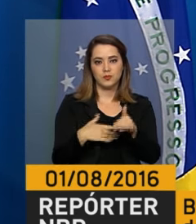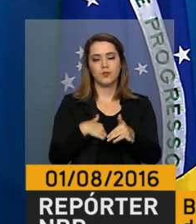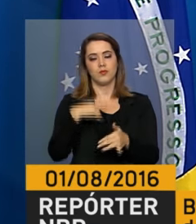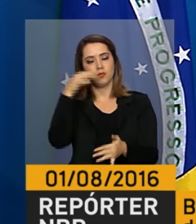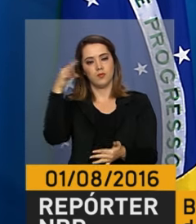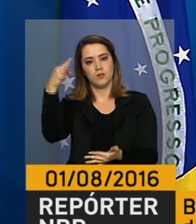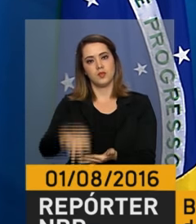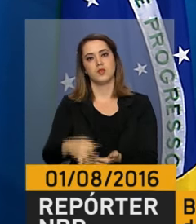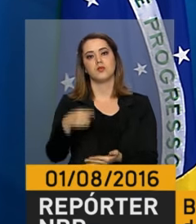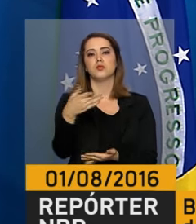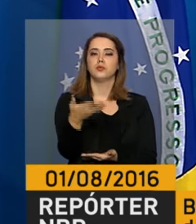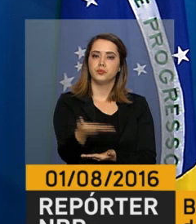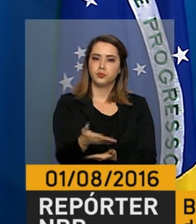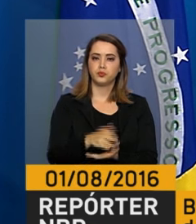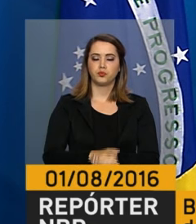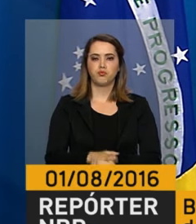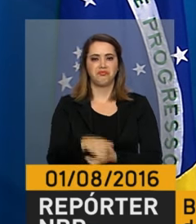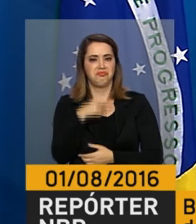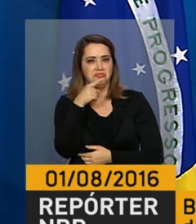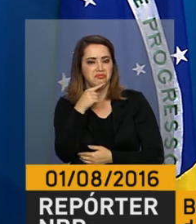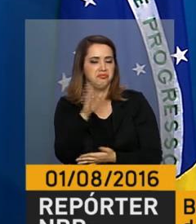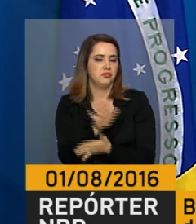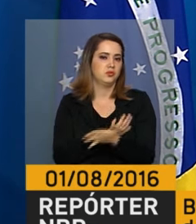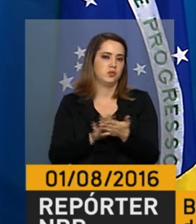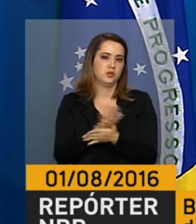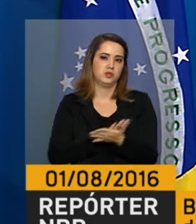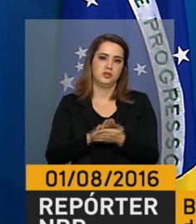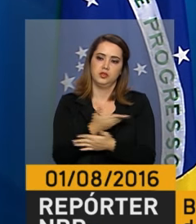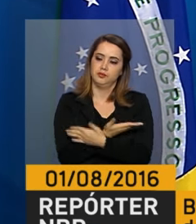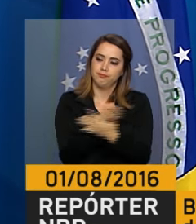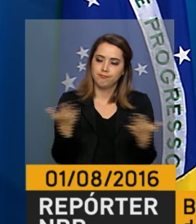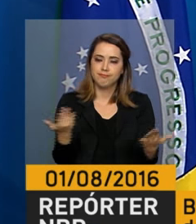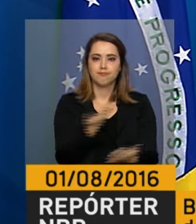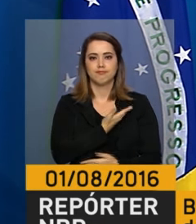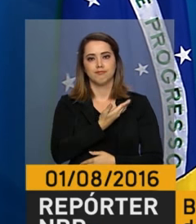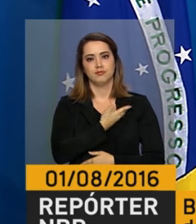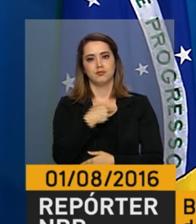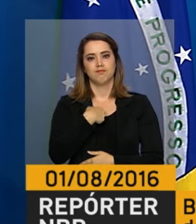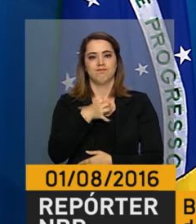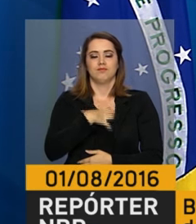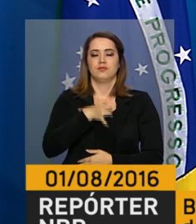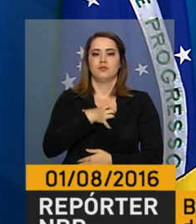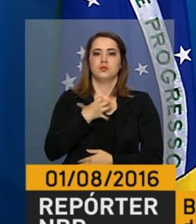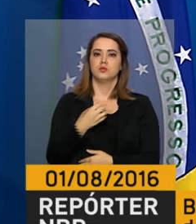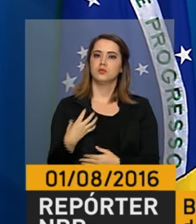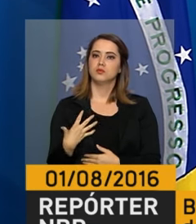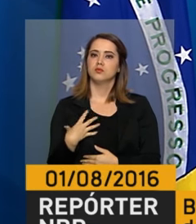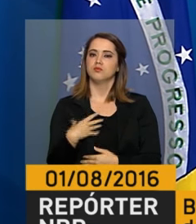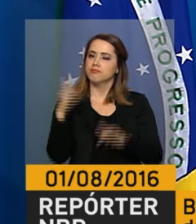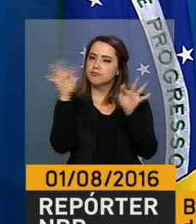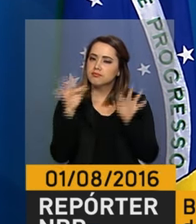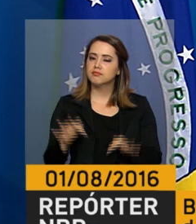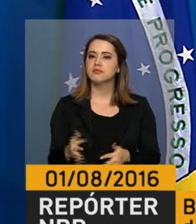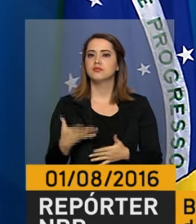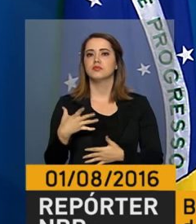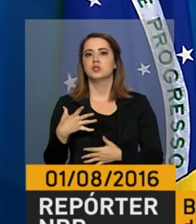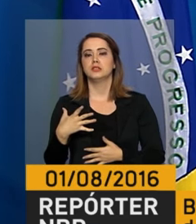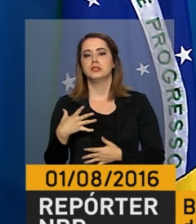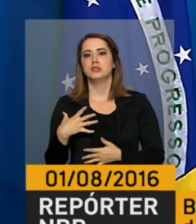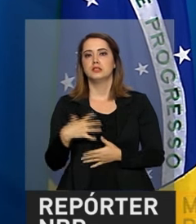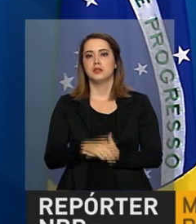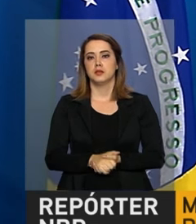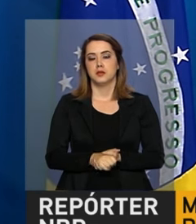menor dúvida. Portanto, meus amigos, minhas amigas, eu me sinto muito compensado,